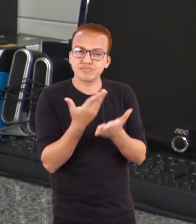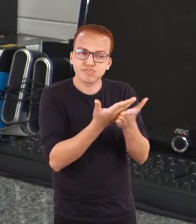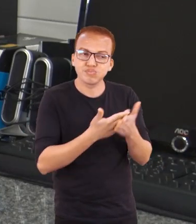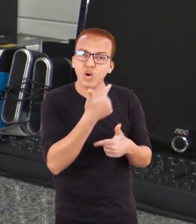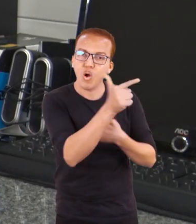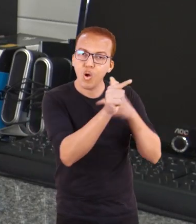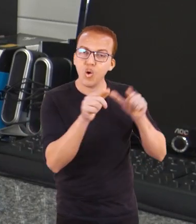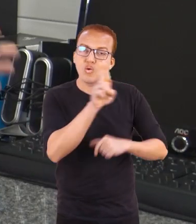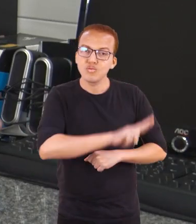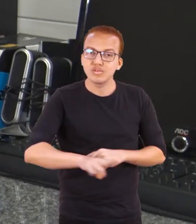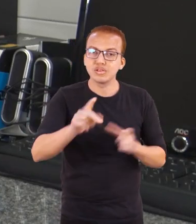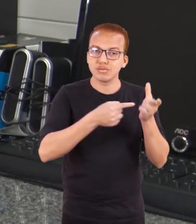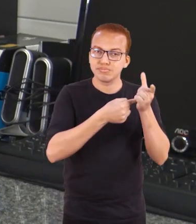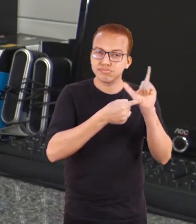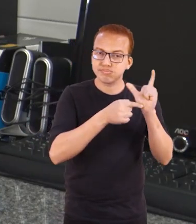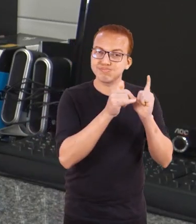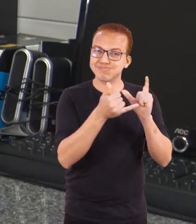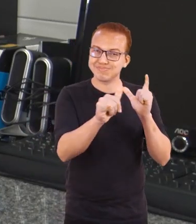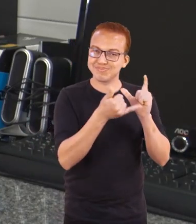outros estimulação